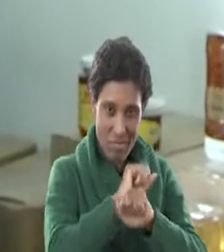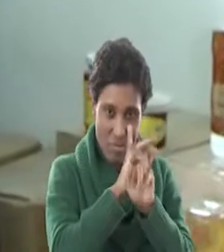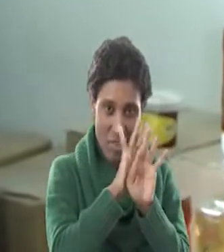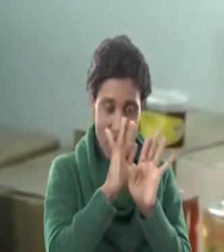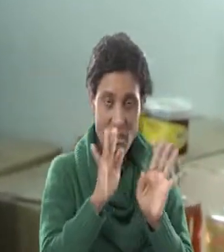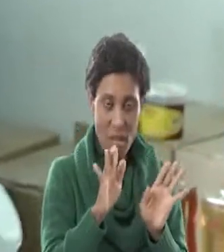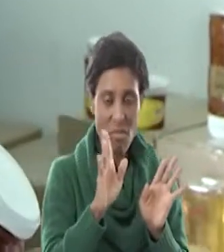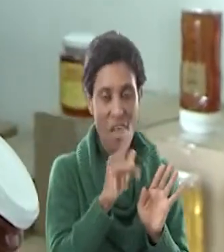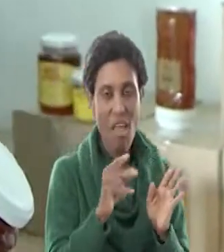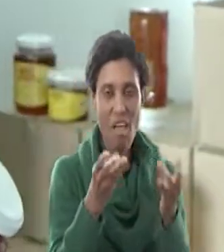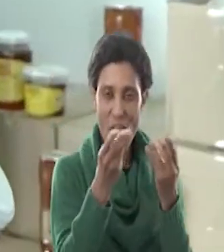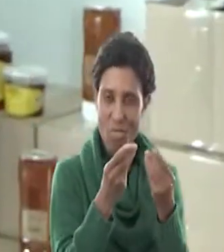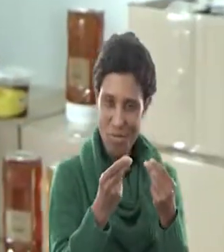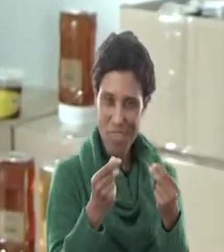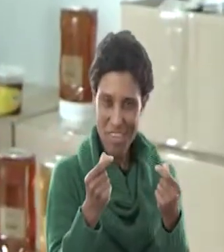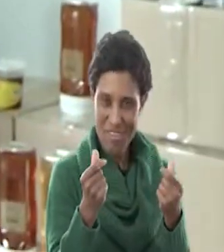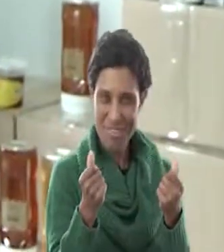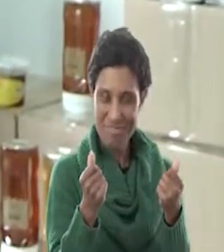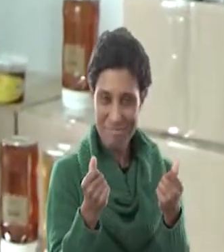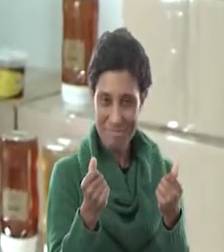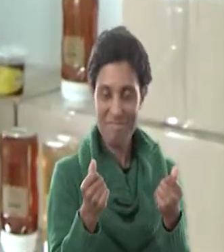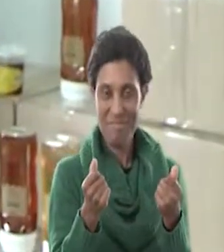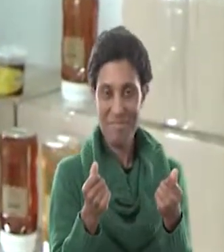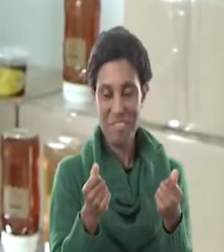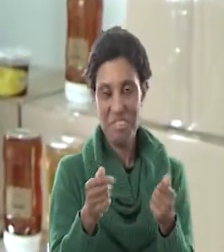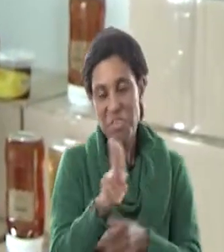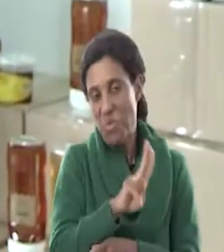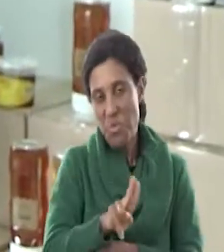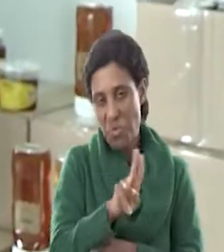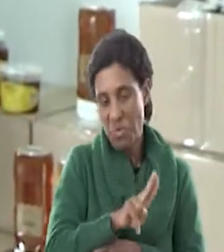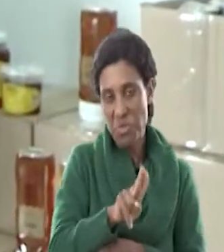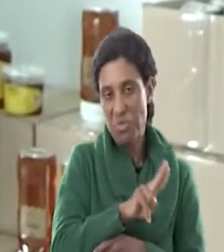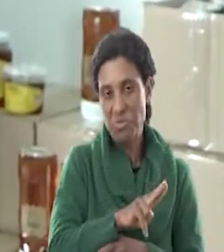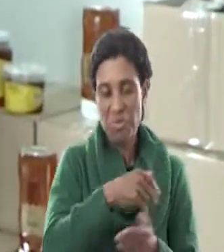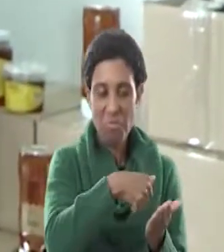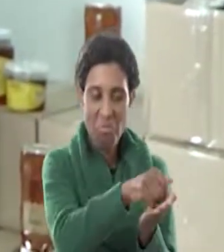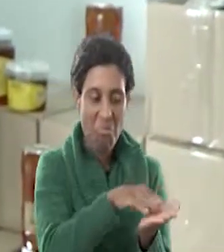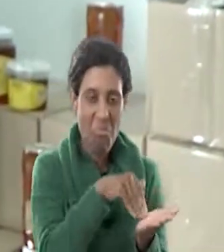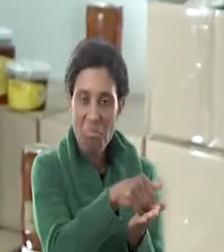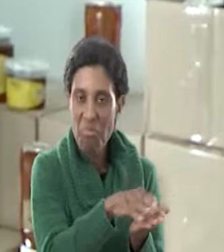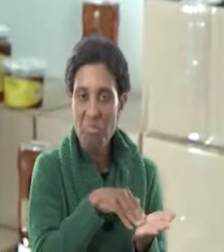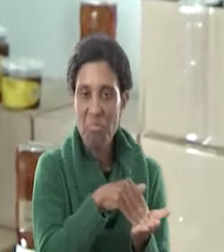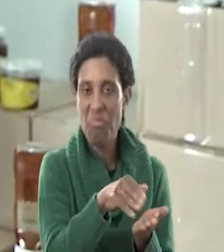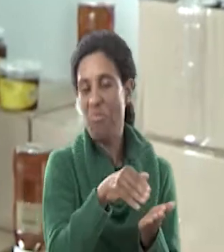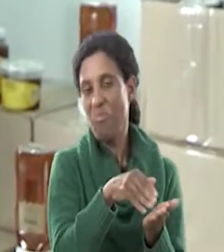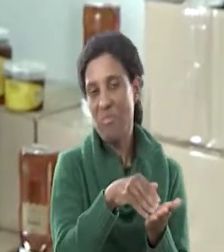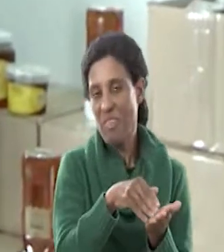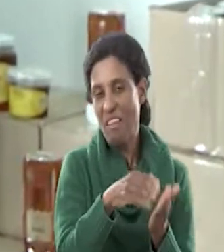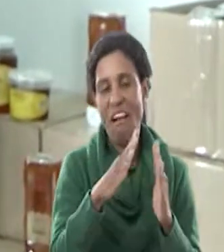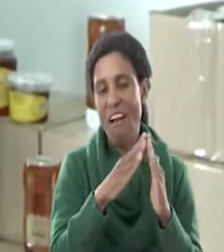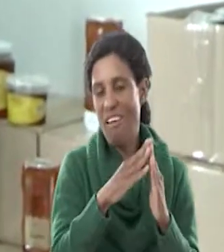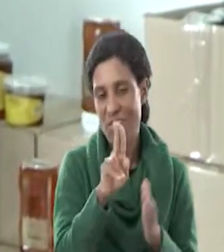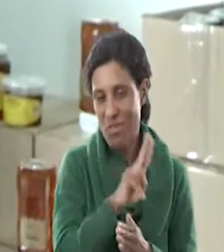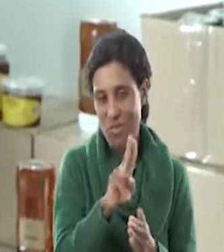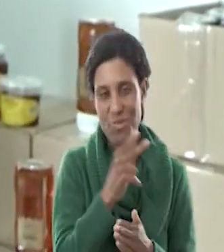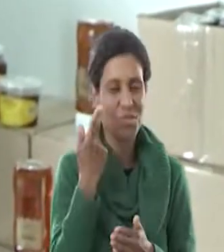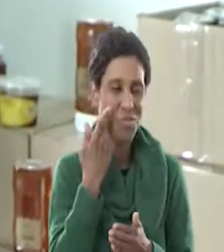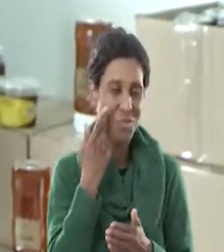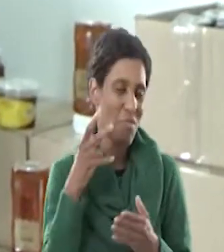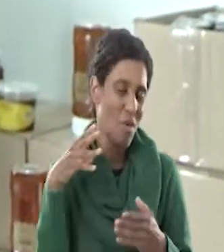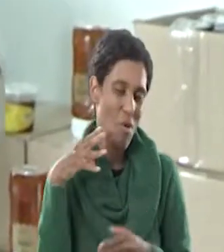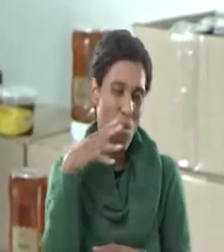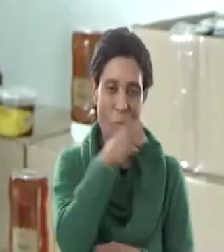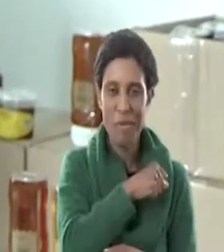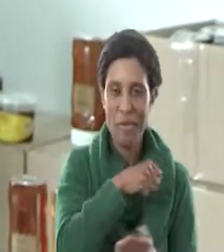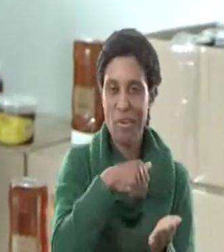é um mel mais suave, geralmente usado para o uso doméstico, assim, para